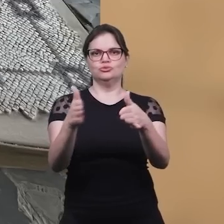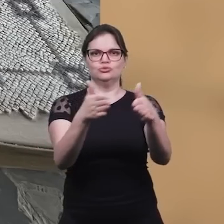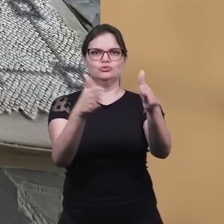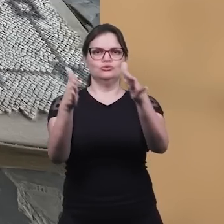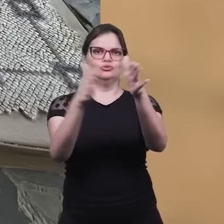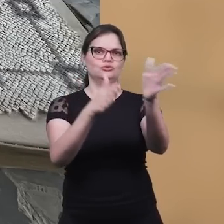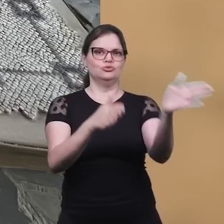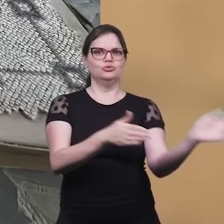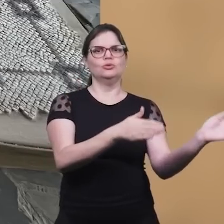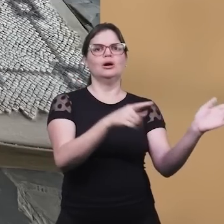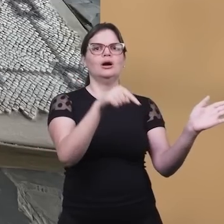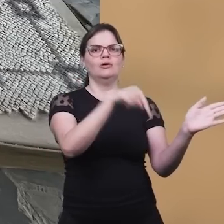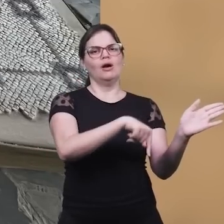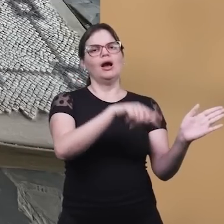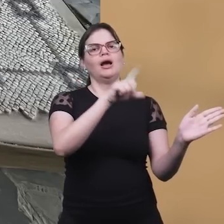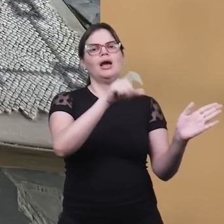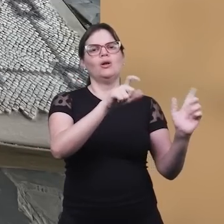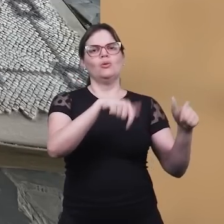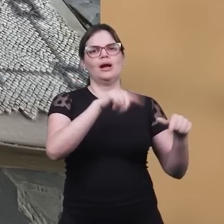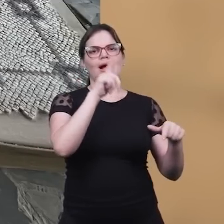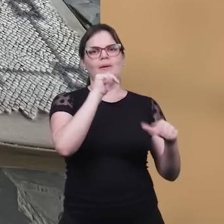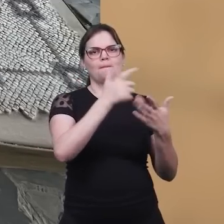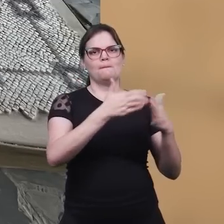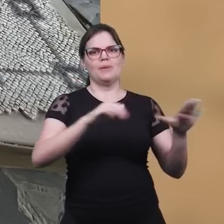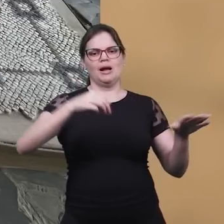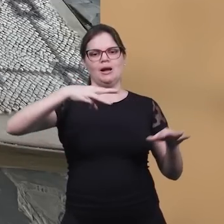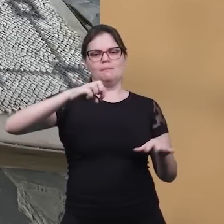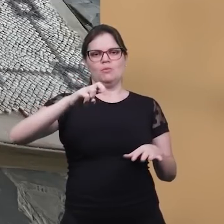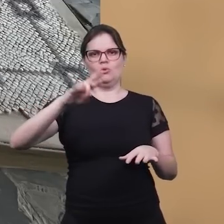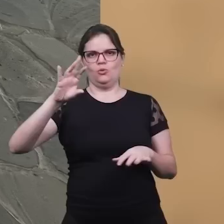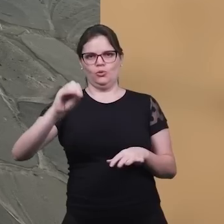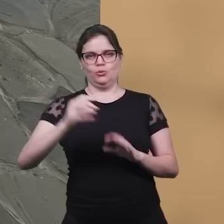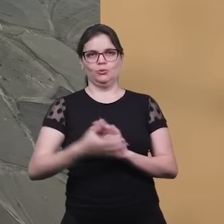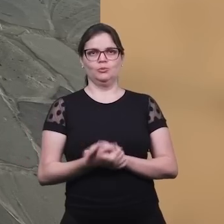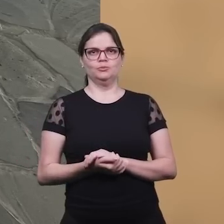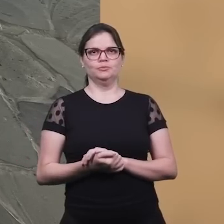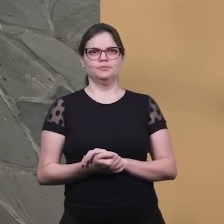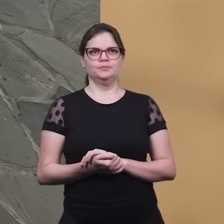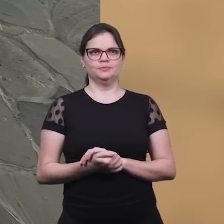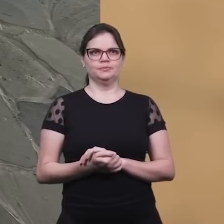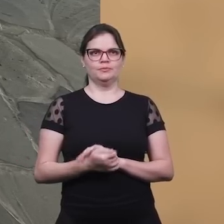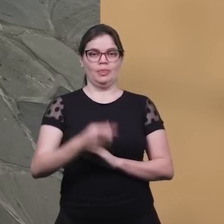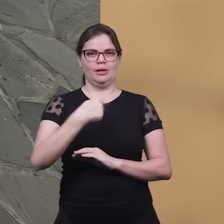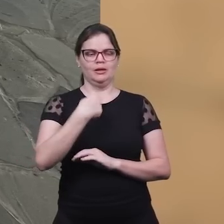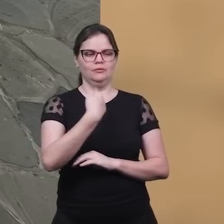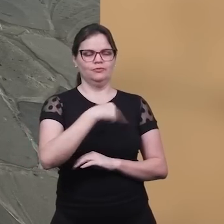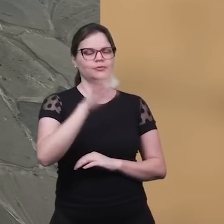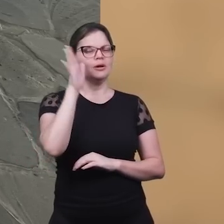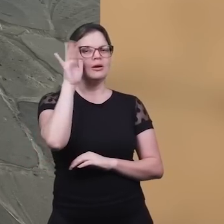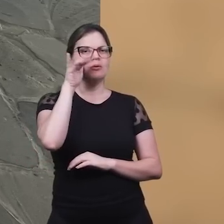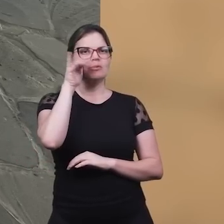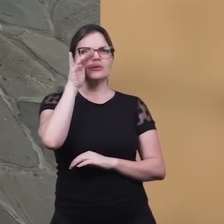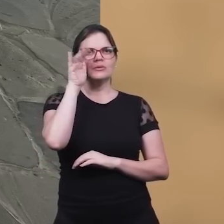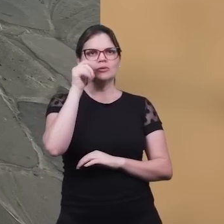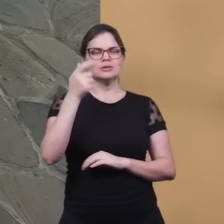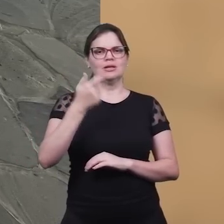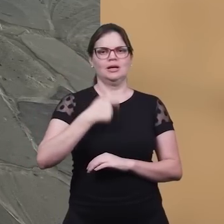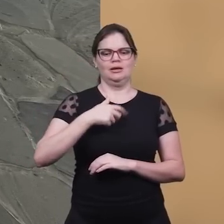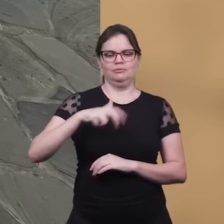mosaico mapa, ele né? tem um mapa da região, um dos primeiros mapas da região